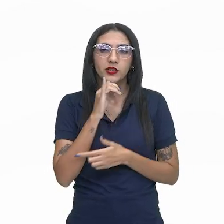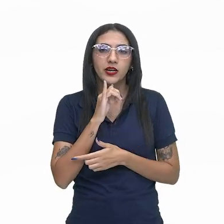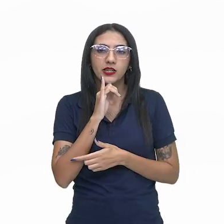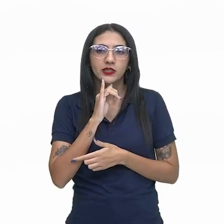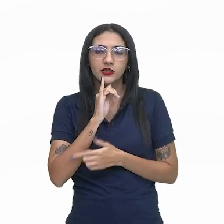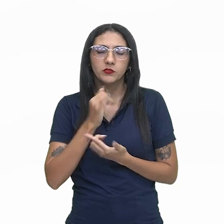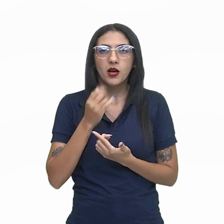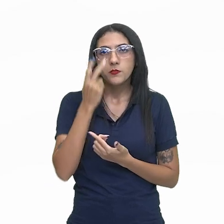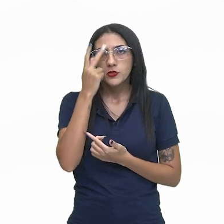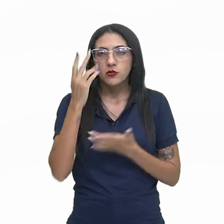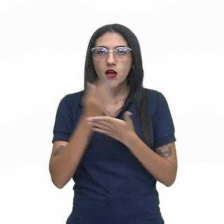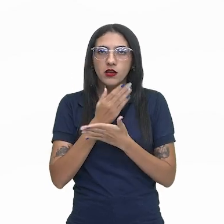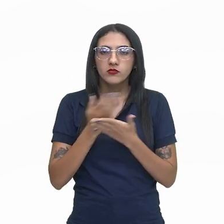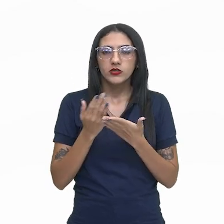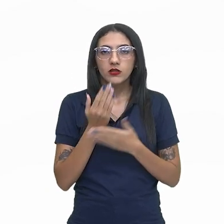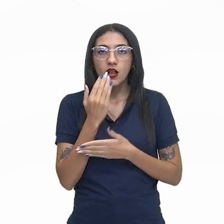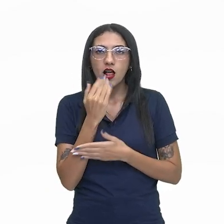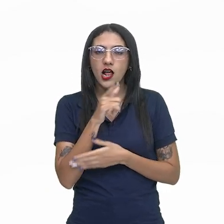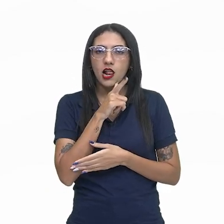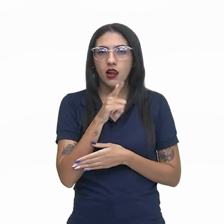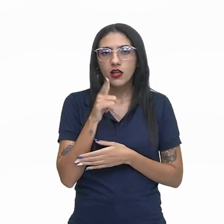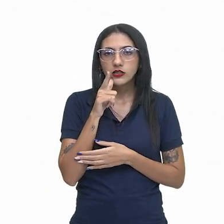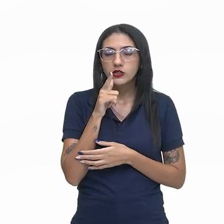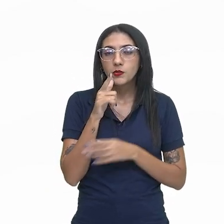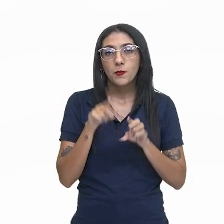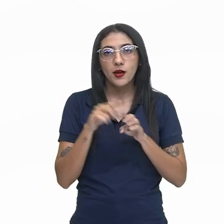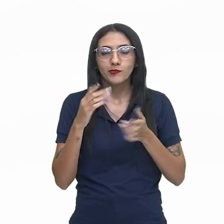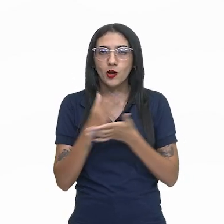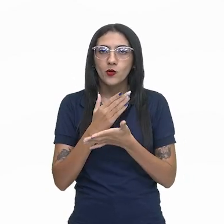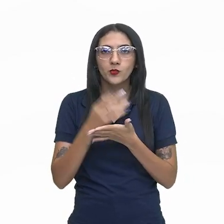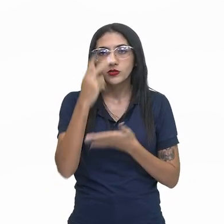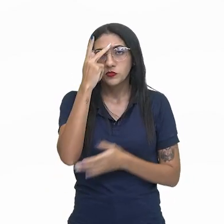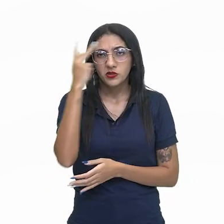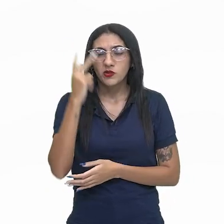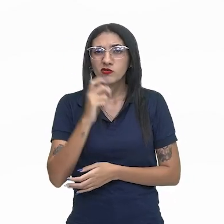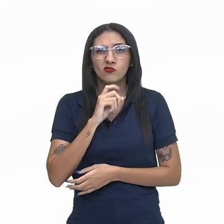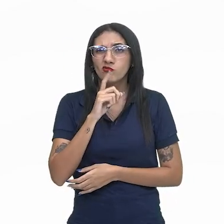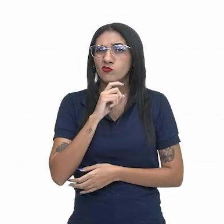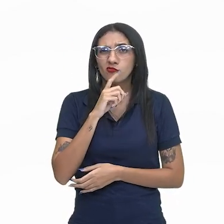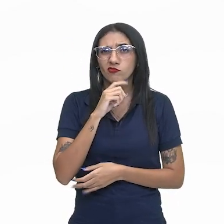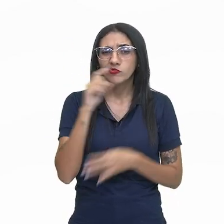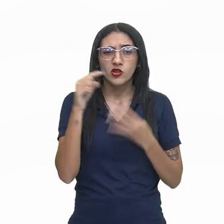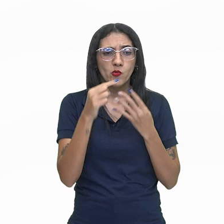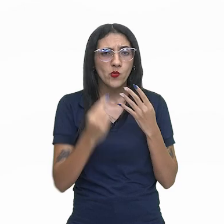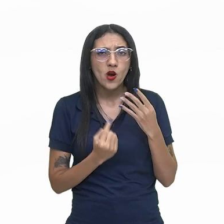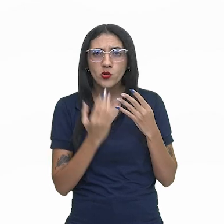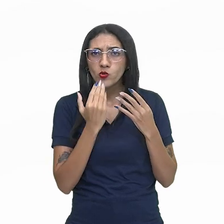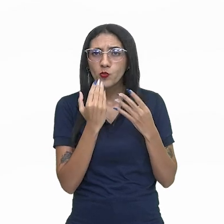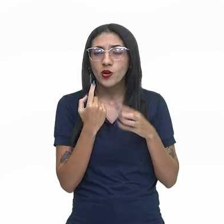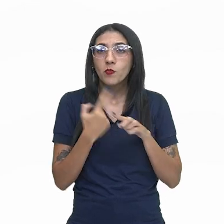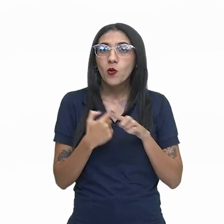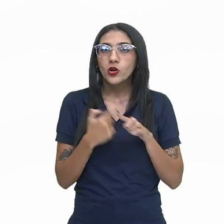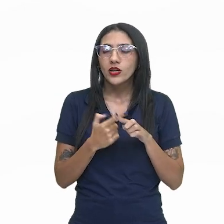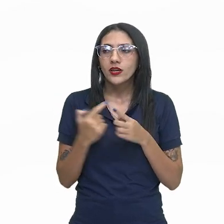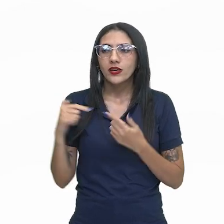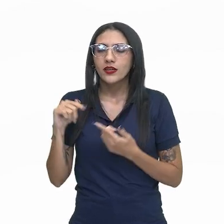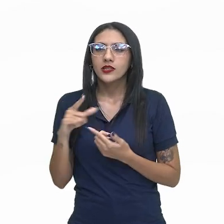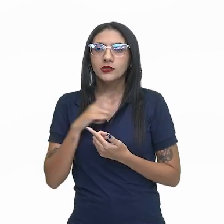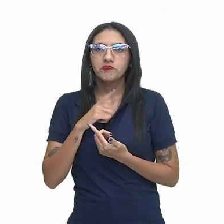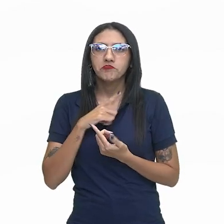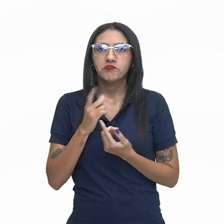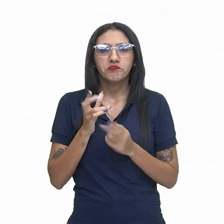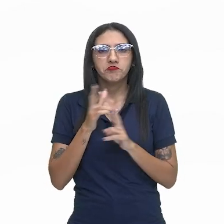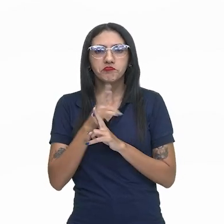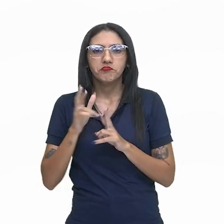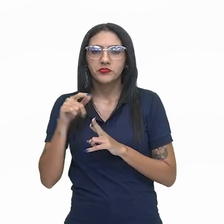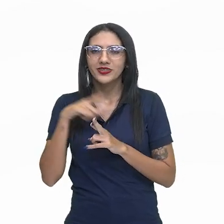o lanche. E muitas dessas pessoas não conseguem realizar todas essas refeições, pois estão inseridos aí